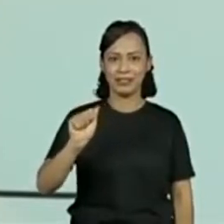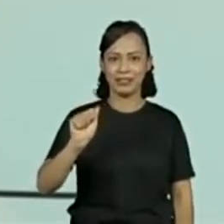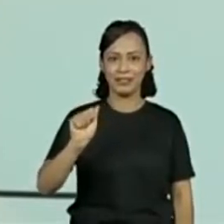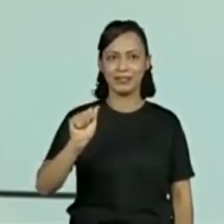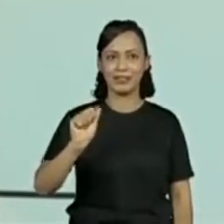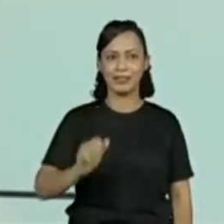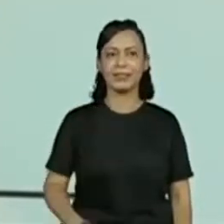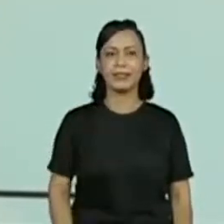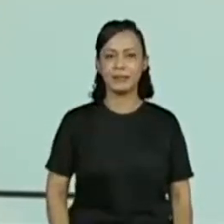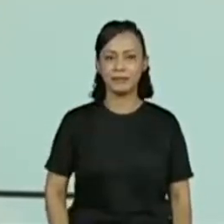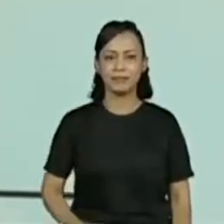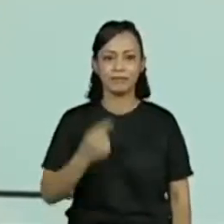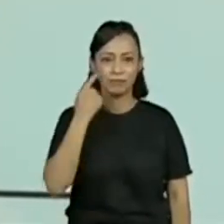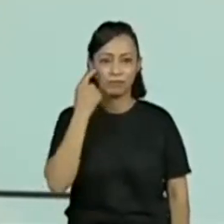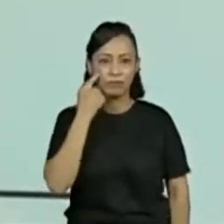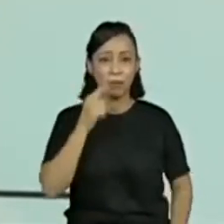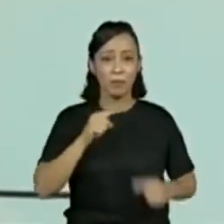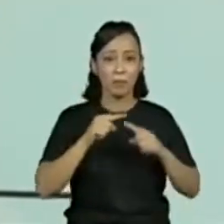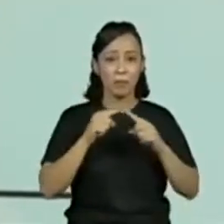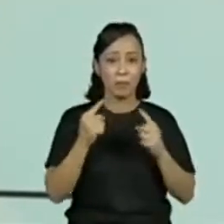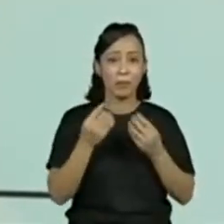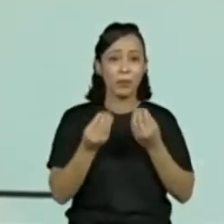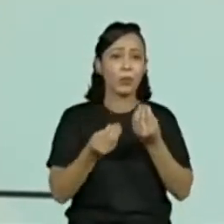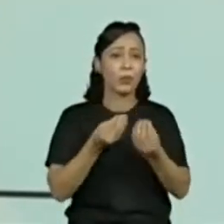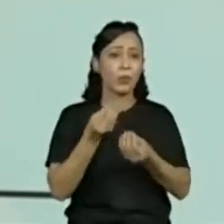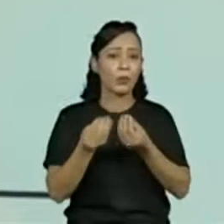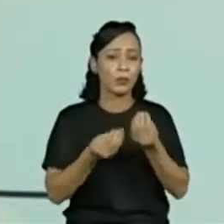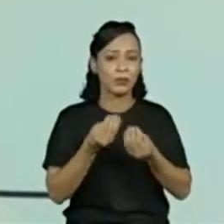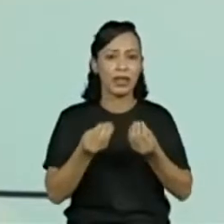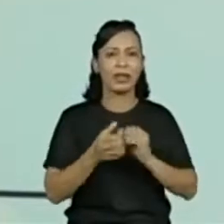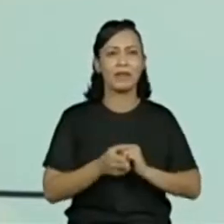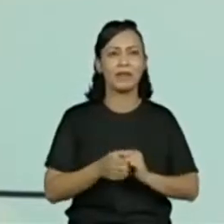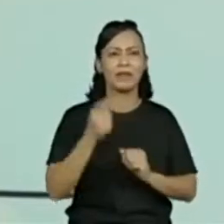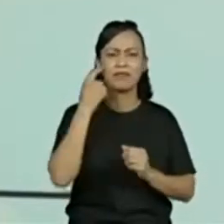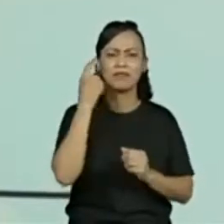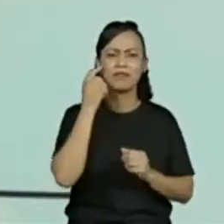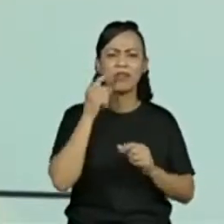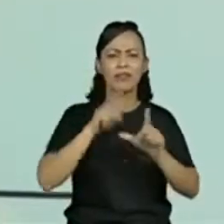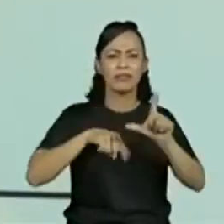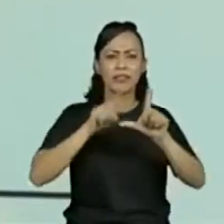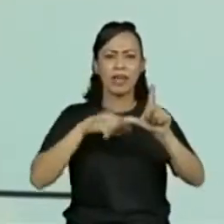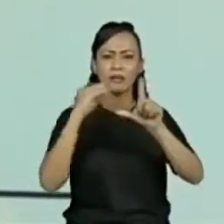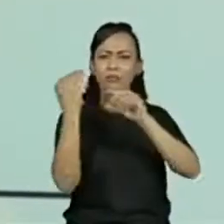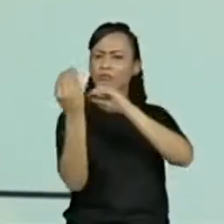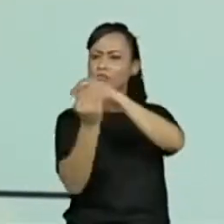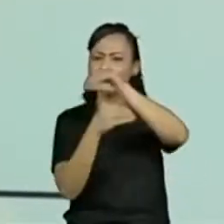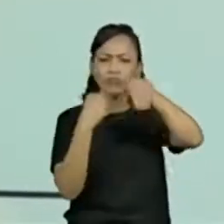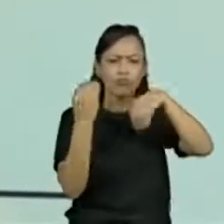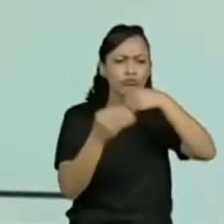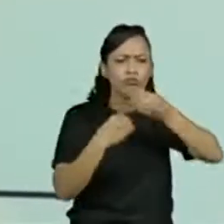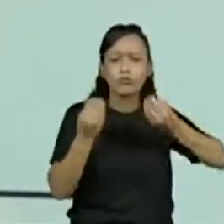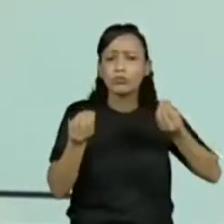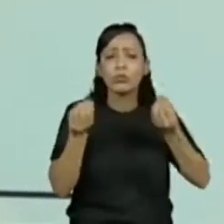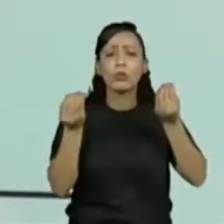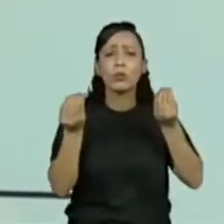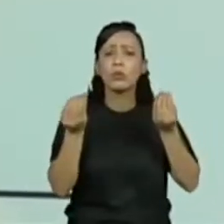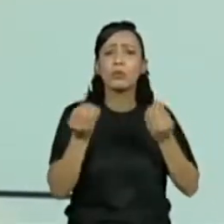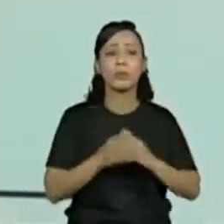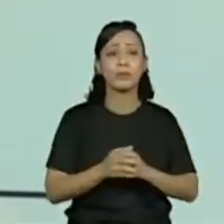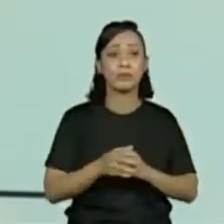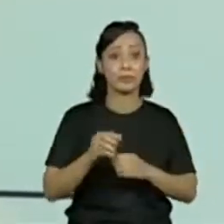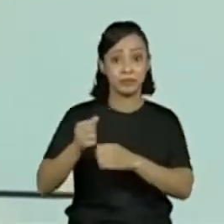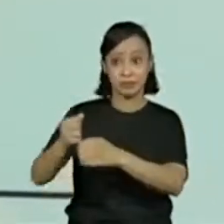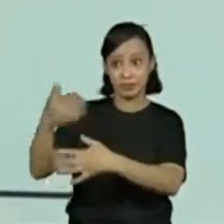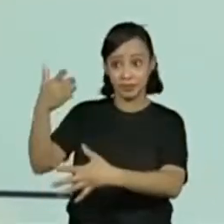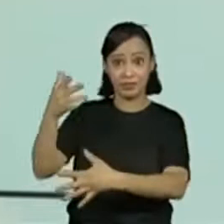foi assim que a primeira criança escreveu e Leu para professora tá na segunda criança escreveu